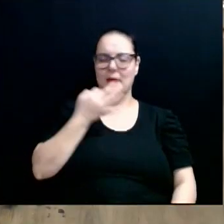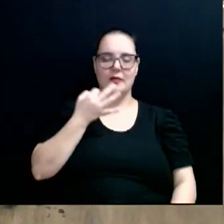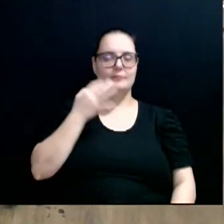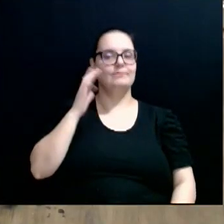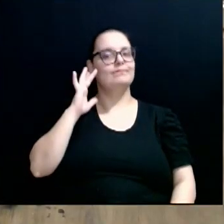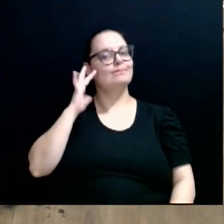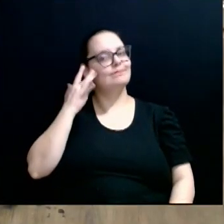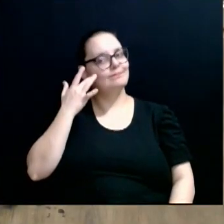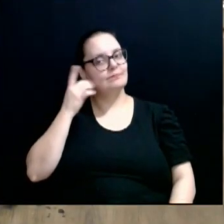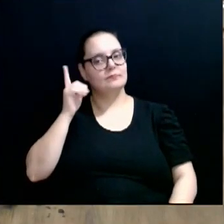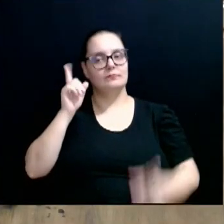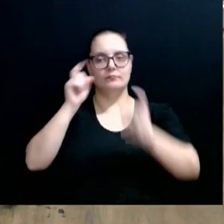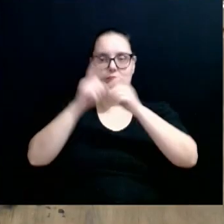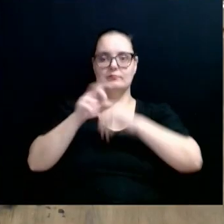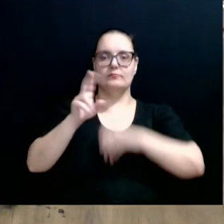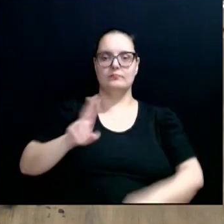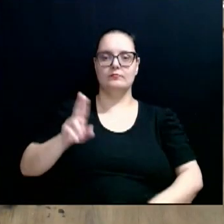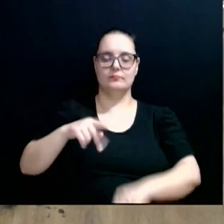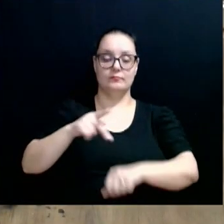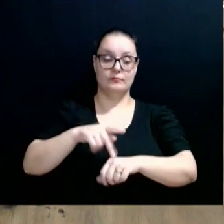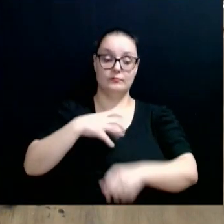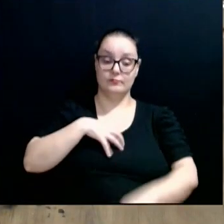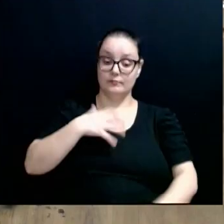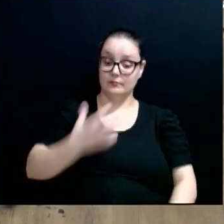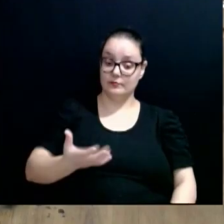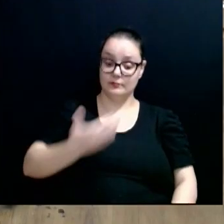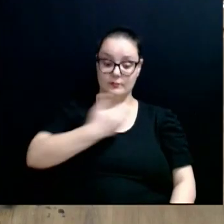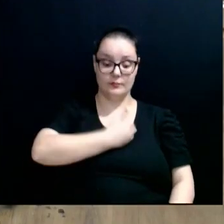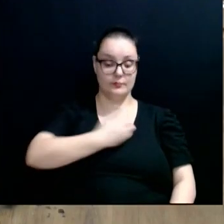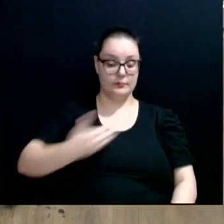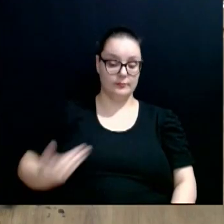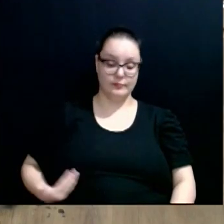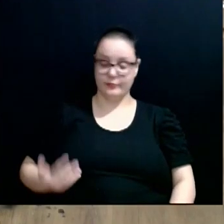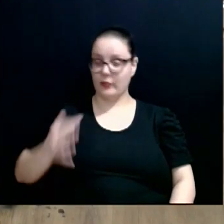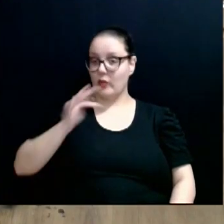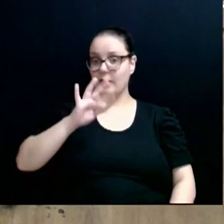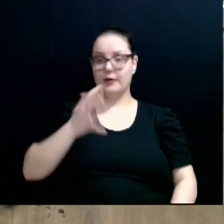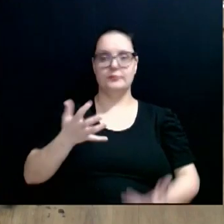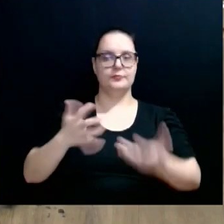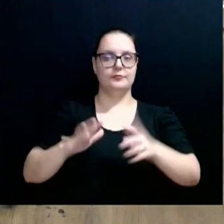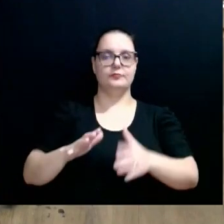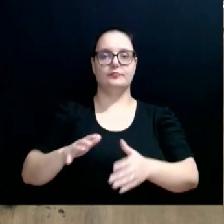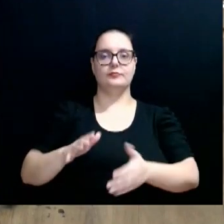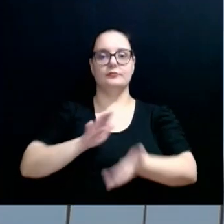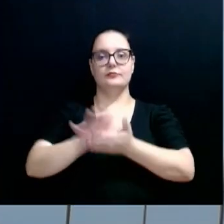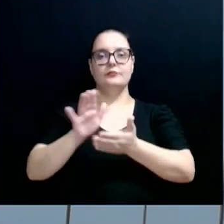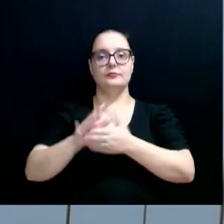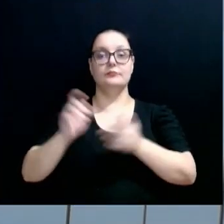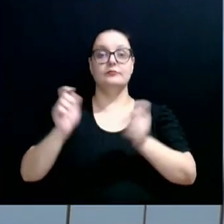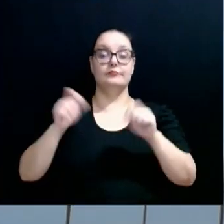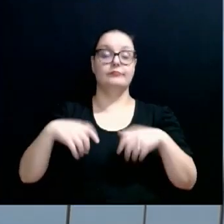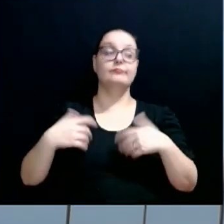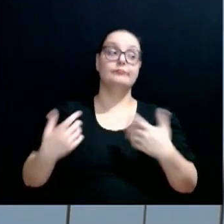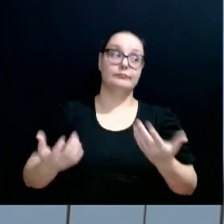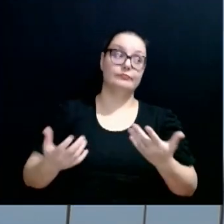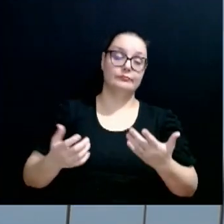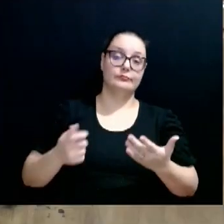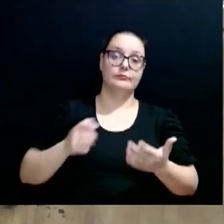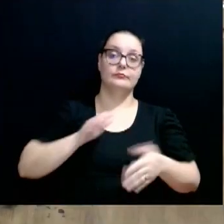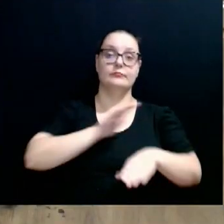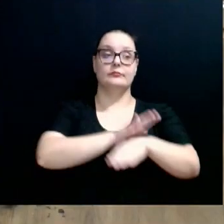país de uma forma que o governo federal não queira gastar o suficiente para subsidiar isso daí no país